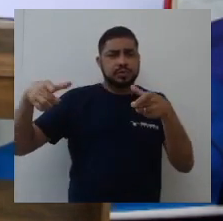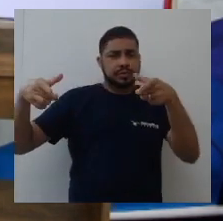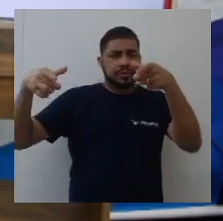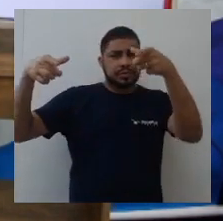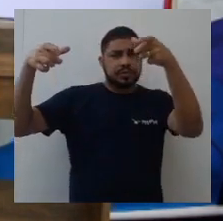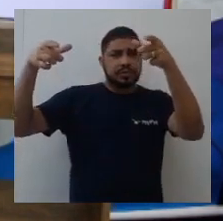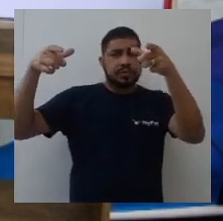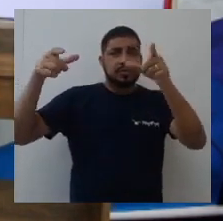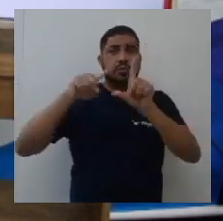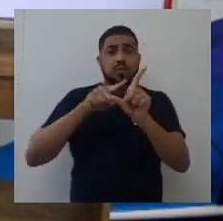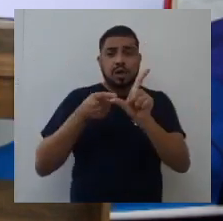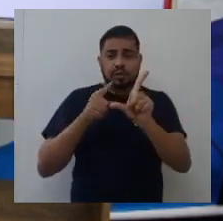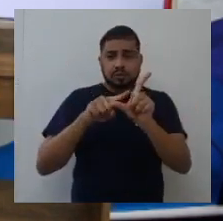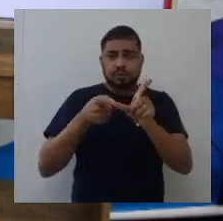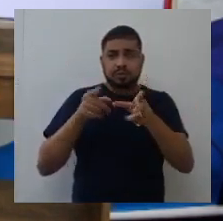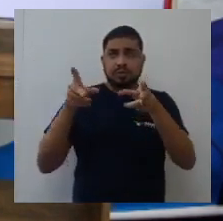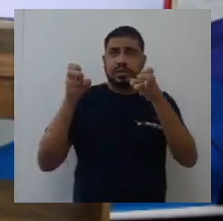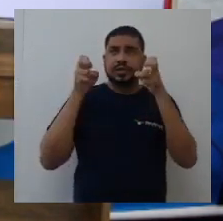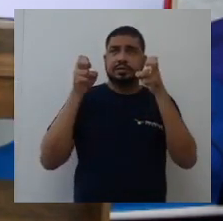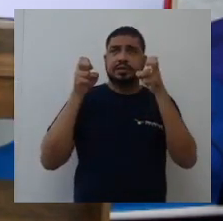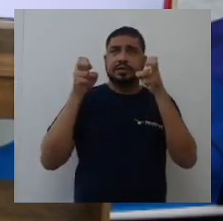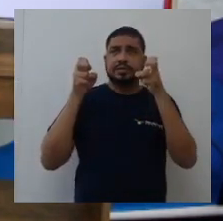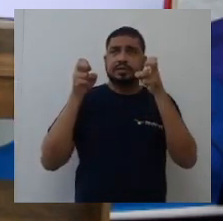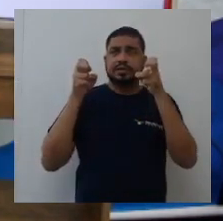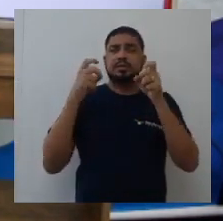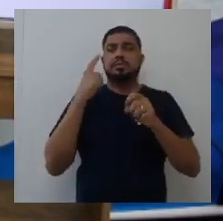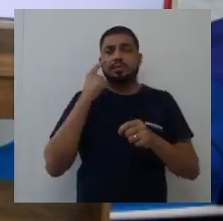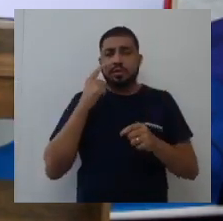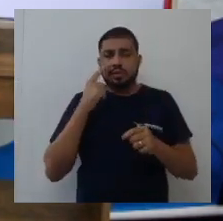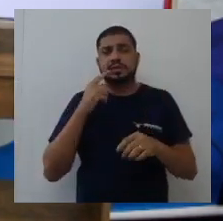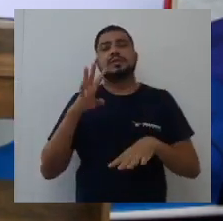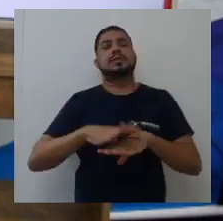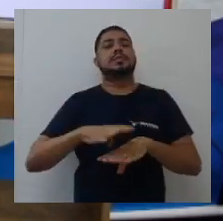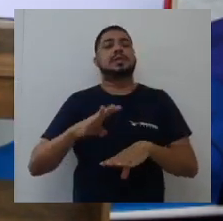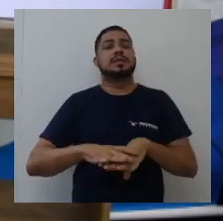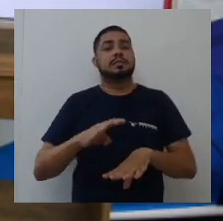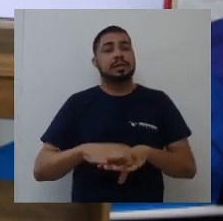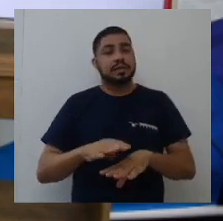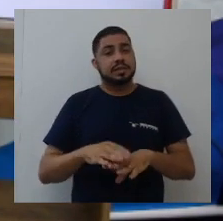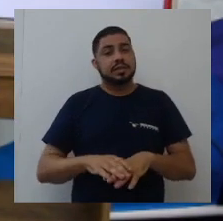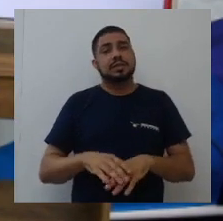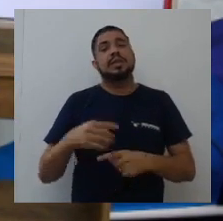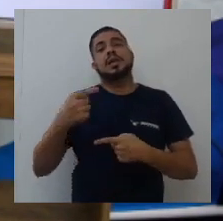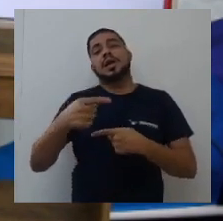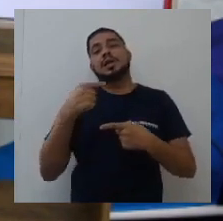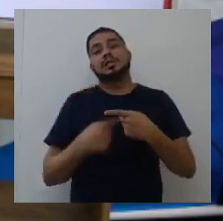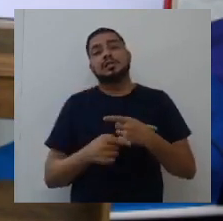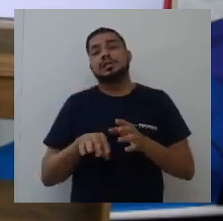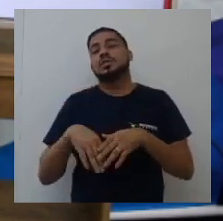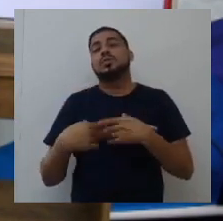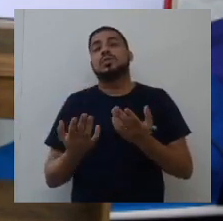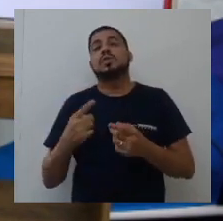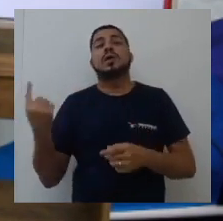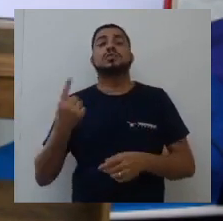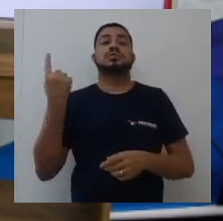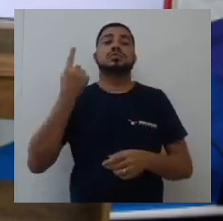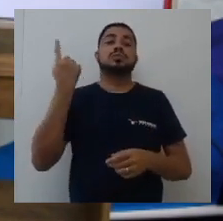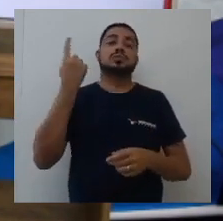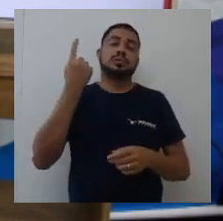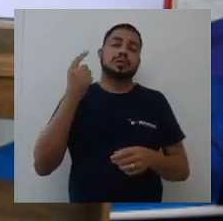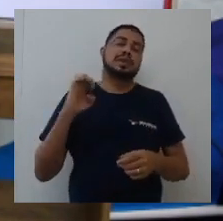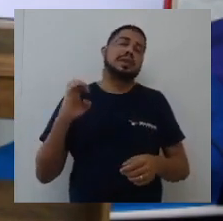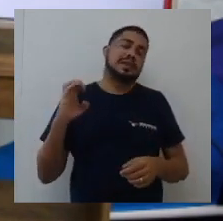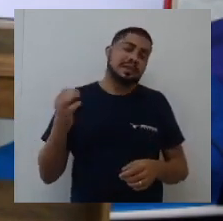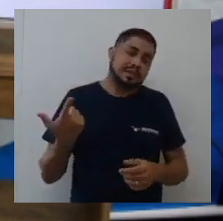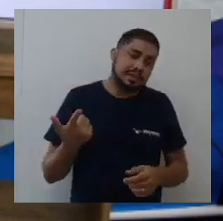ângulo de observação. Aí você pode estimar pela matemática, através das razões trigonométricas, qual a altura que o drone está.